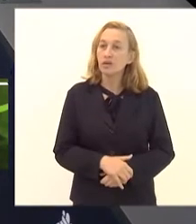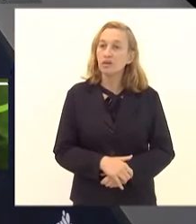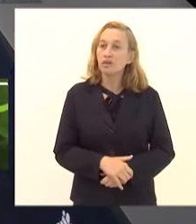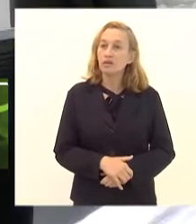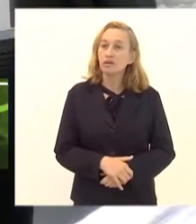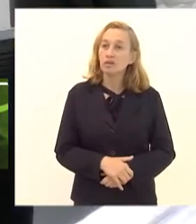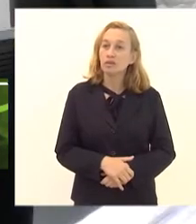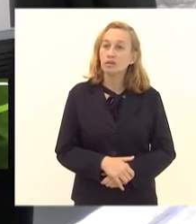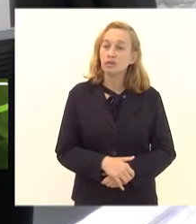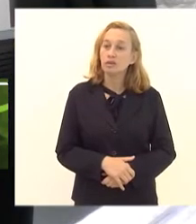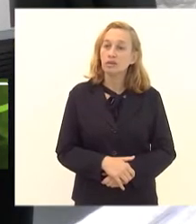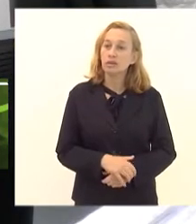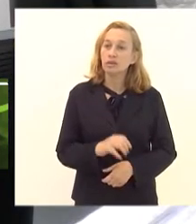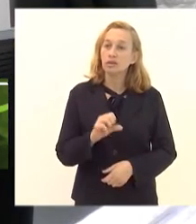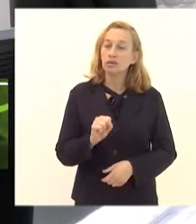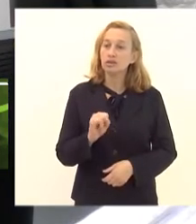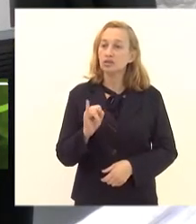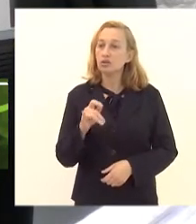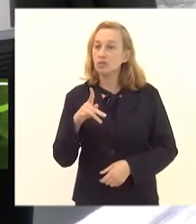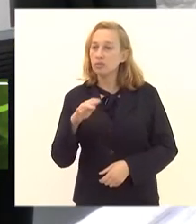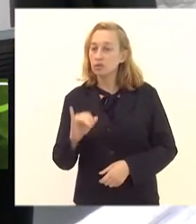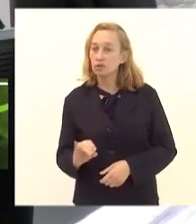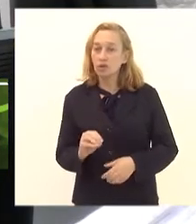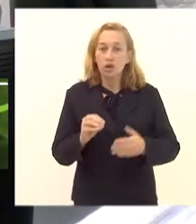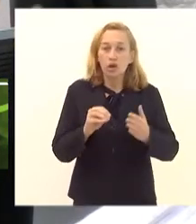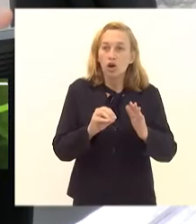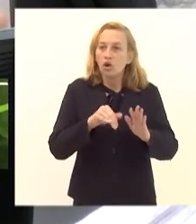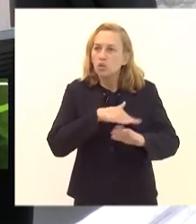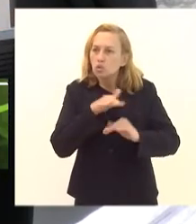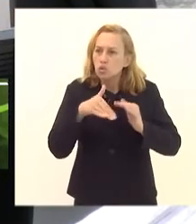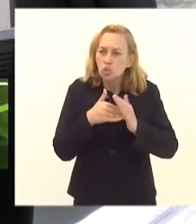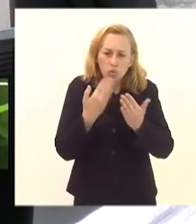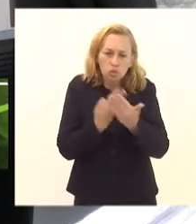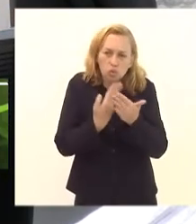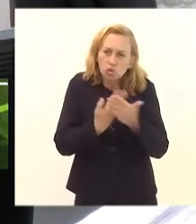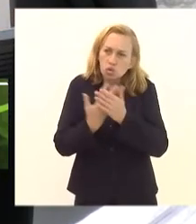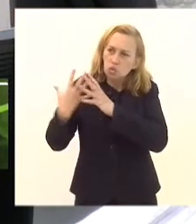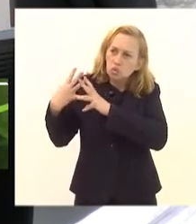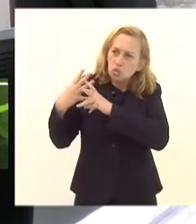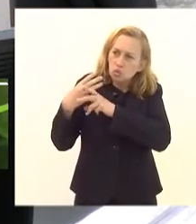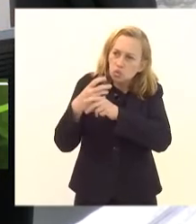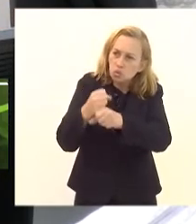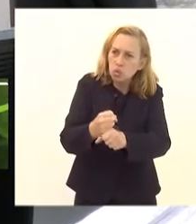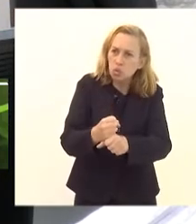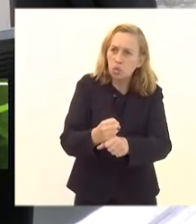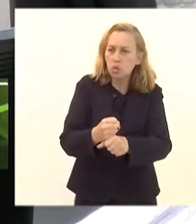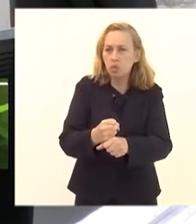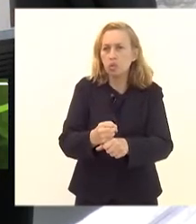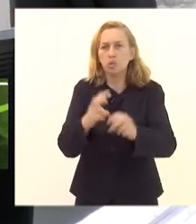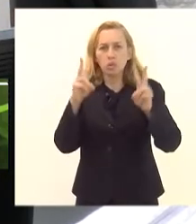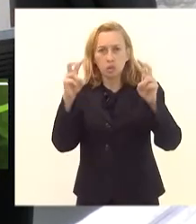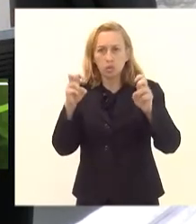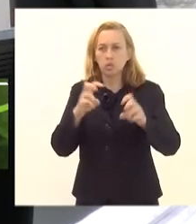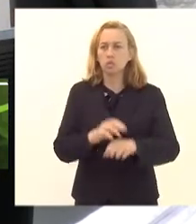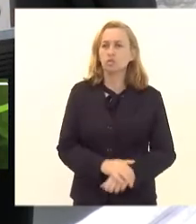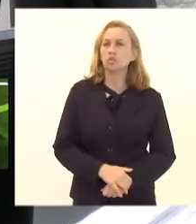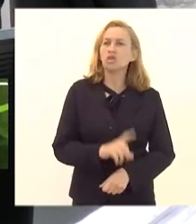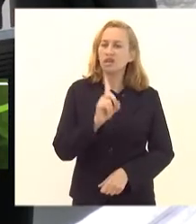uma sinopse dos estudos em relação a essa questão maior, né? Uhum. Que